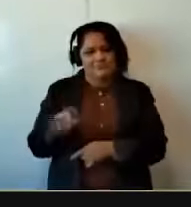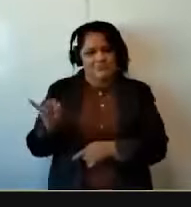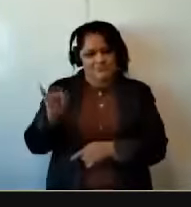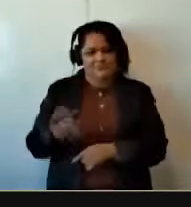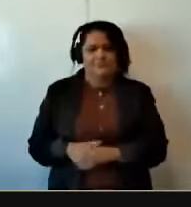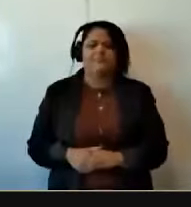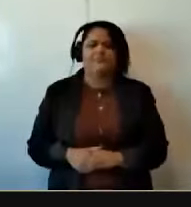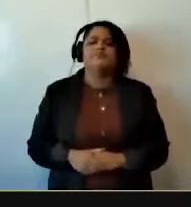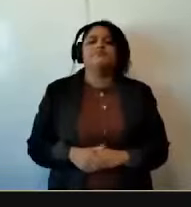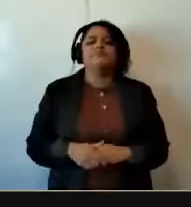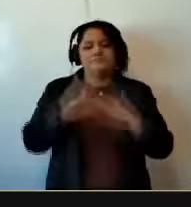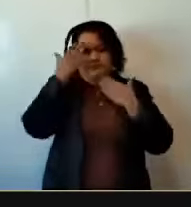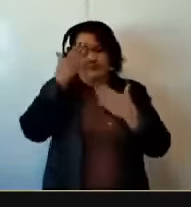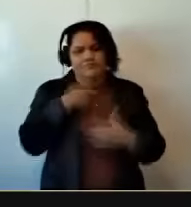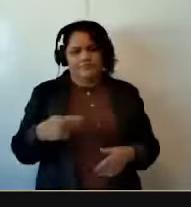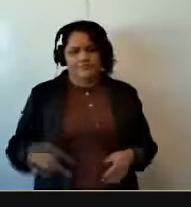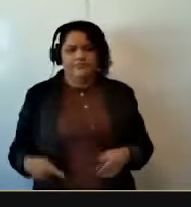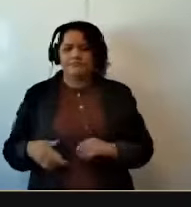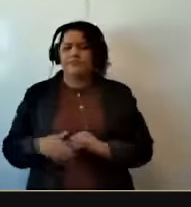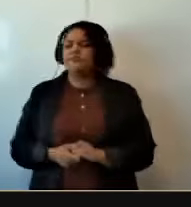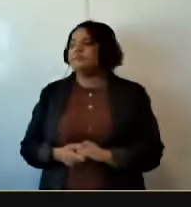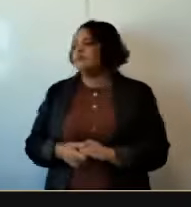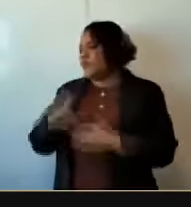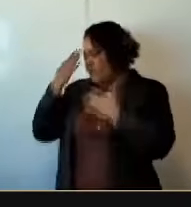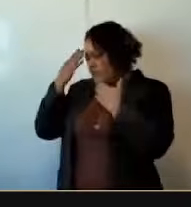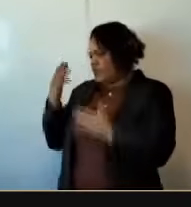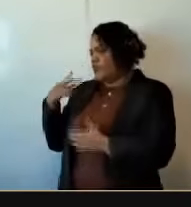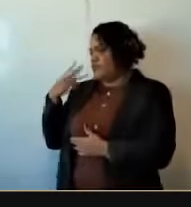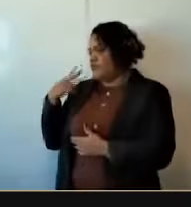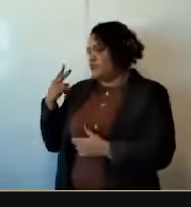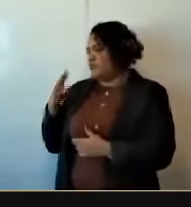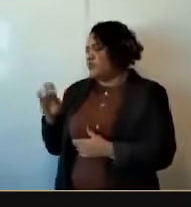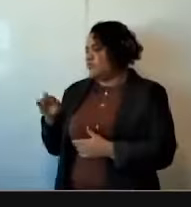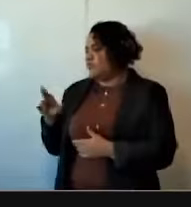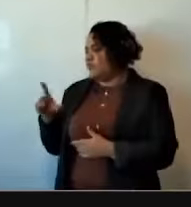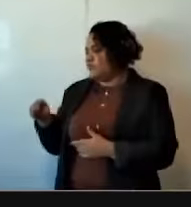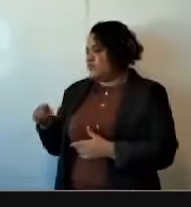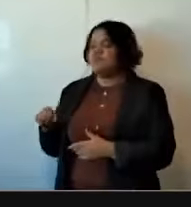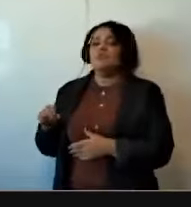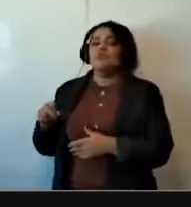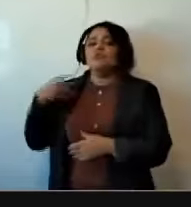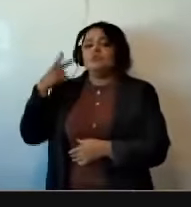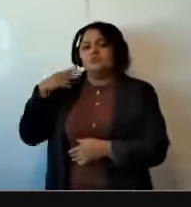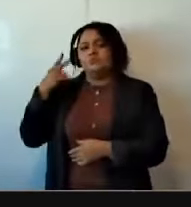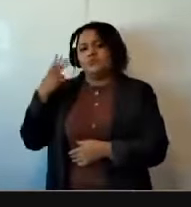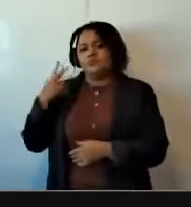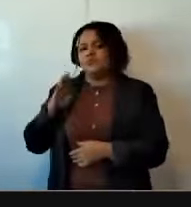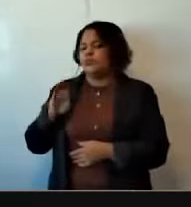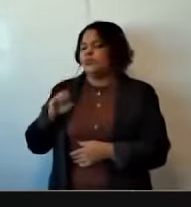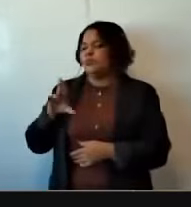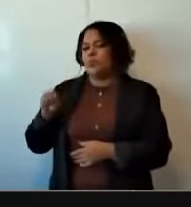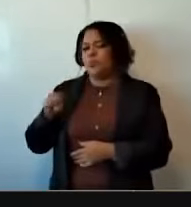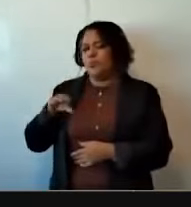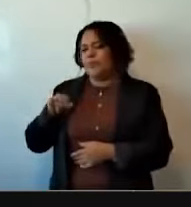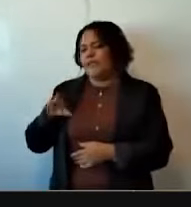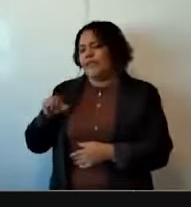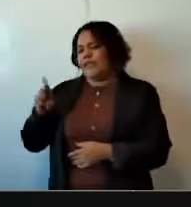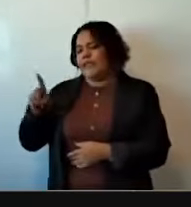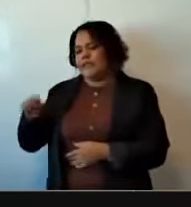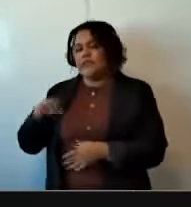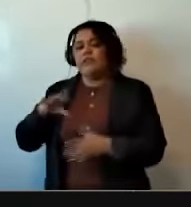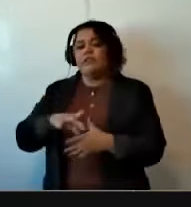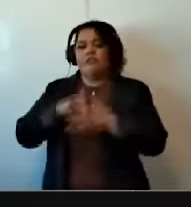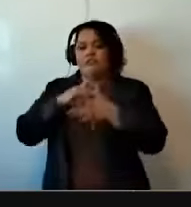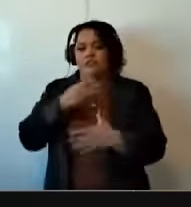vereador Braulio. Para discutir, vereador Bruno Miranda, PDT, líder de governo. Boa tarde, caro presidente, caro secretário,